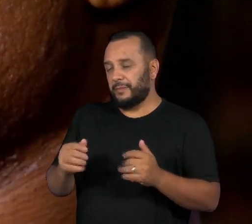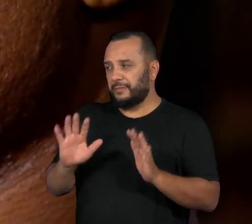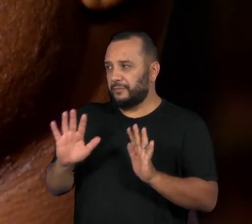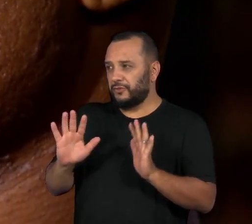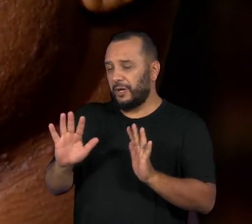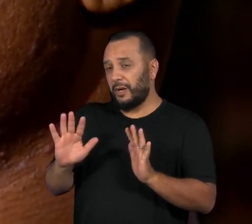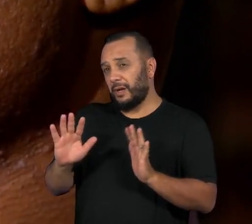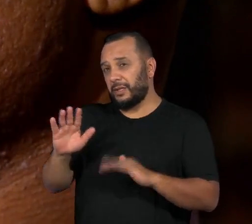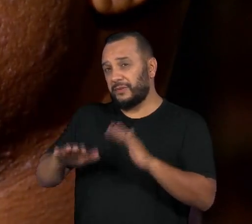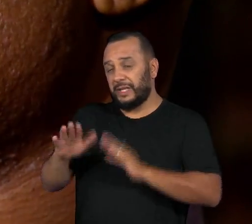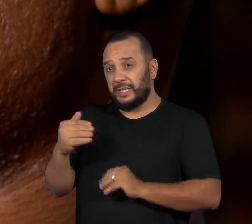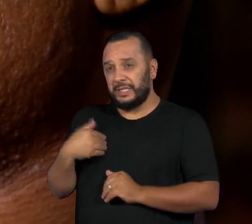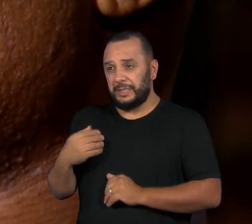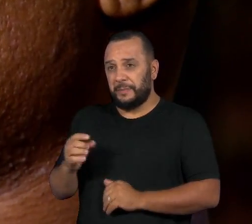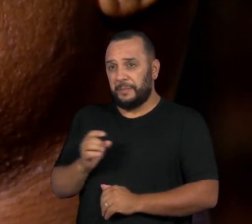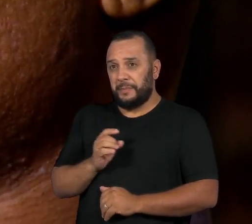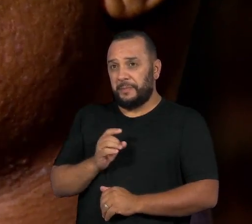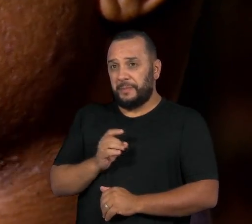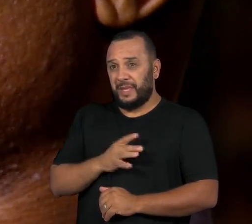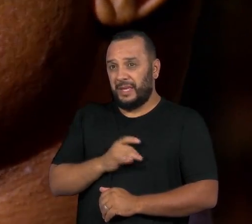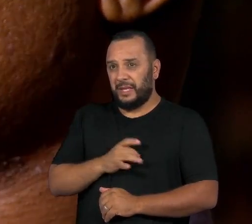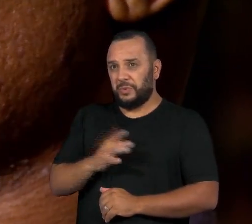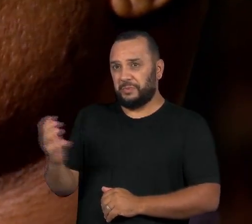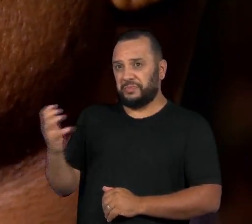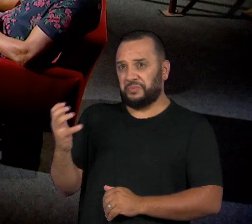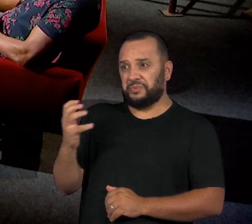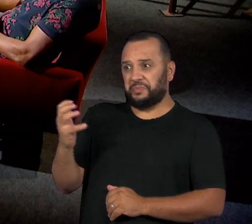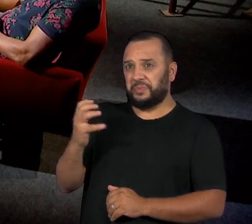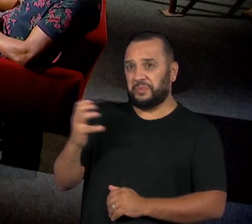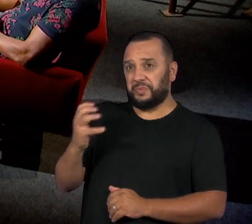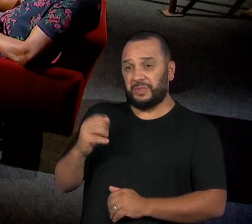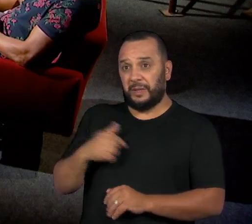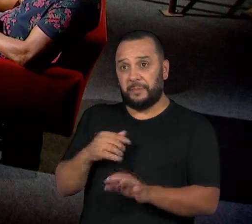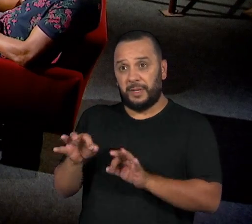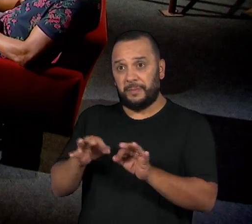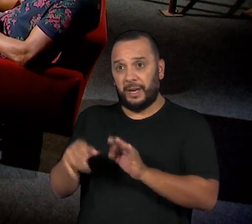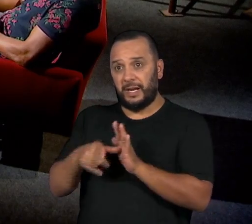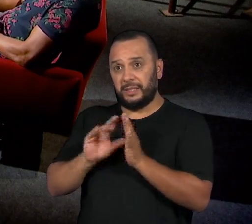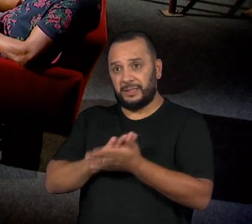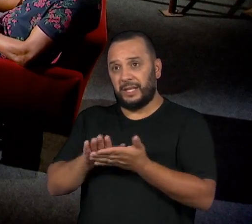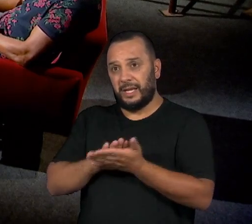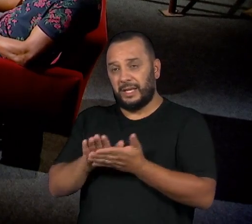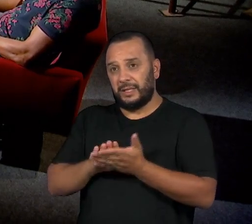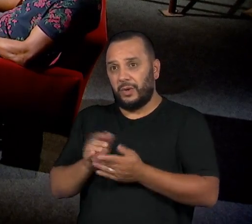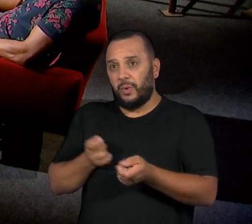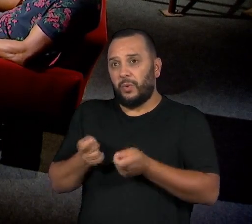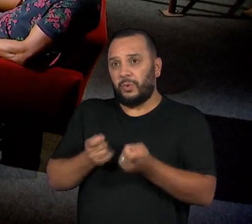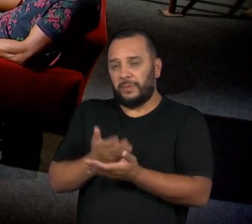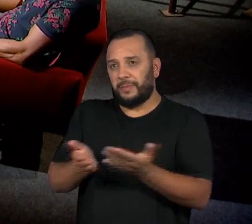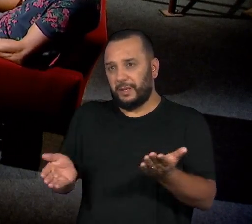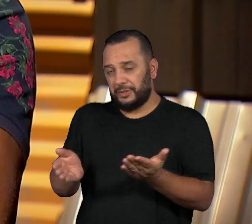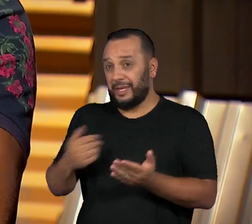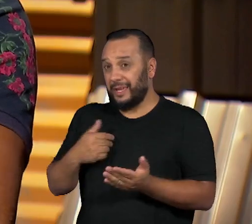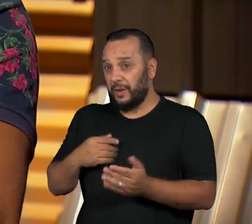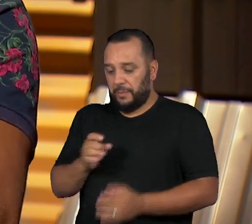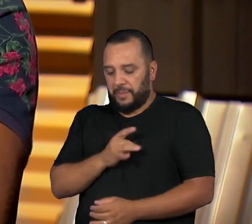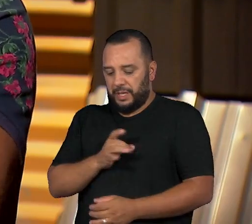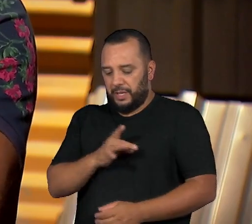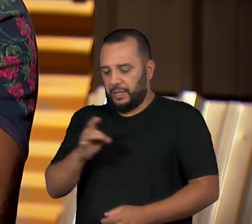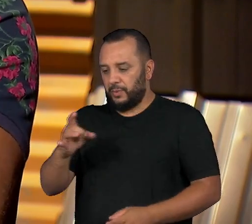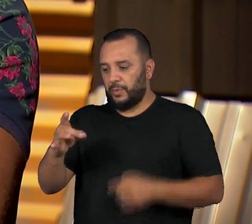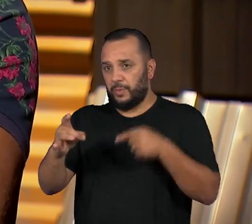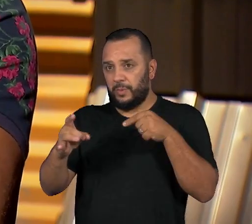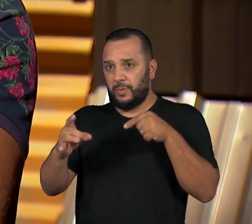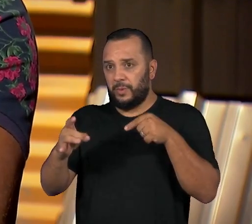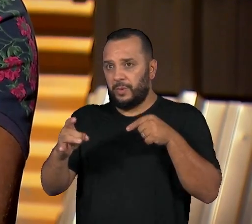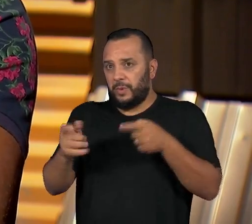medo, você acaba perdendo o controle. Eu preciso controlar o medo e não o medo me controlar. Tá. A gente tá falando